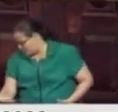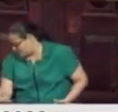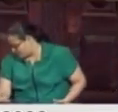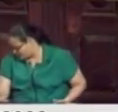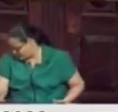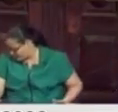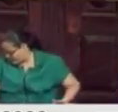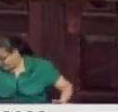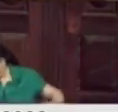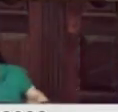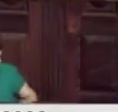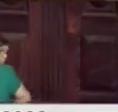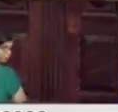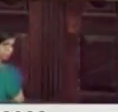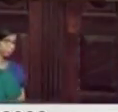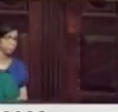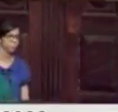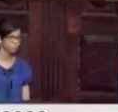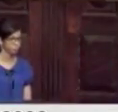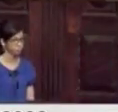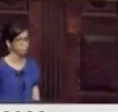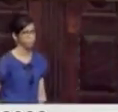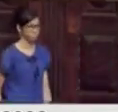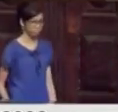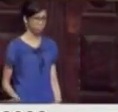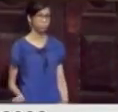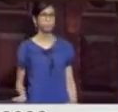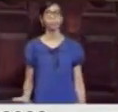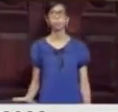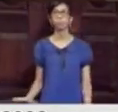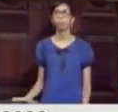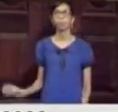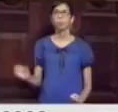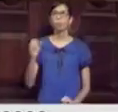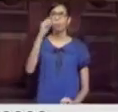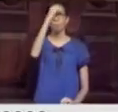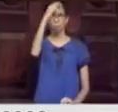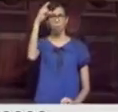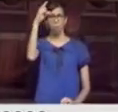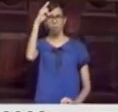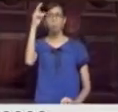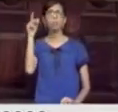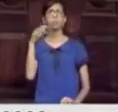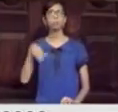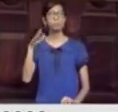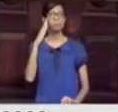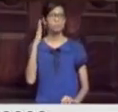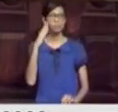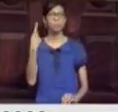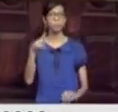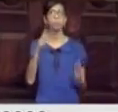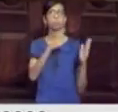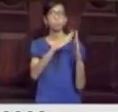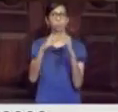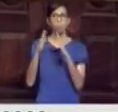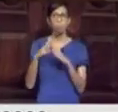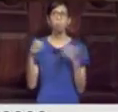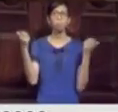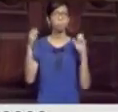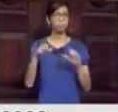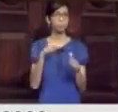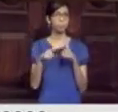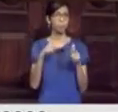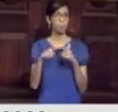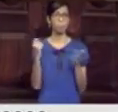em Itaboraí, senhor prefeito de Itaboraí, Sá de Noel. Isso vai prejudicar diretamente o morador da sua cidade. E o que vai acontecer?